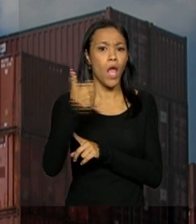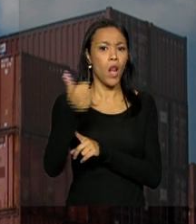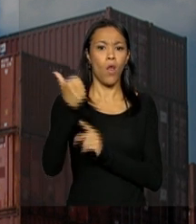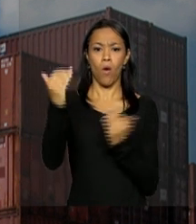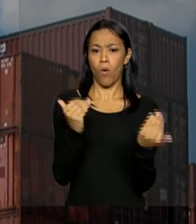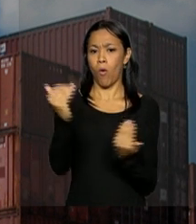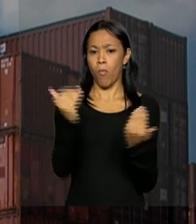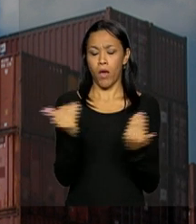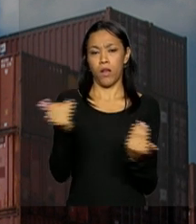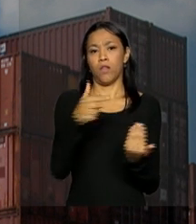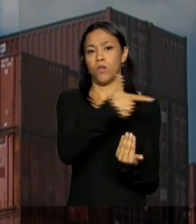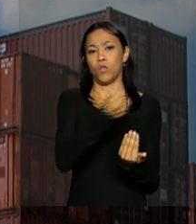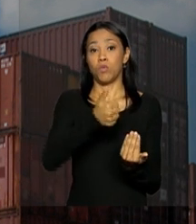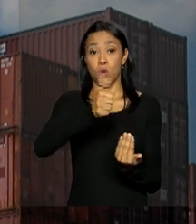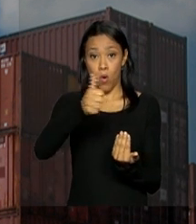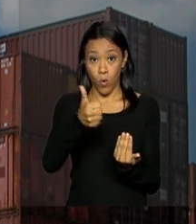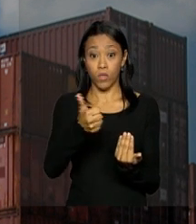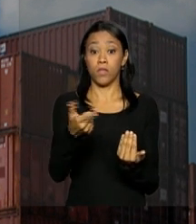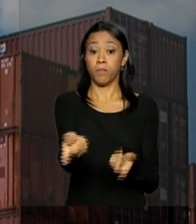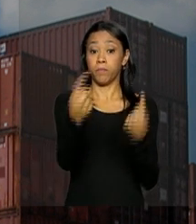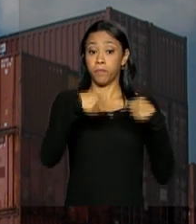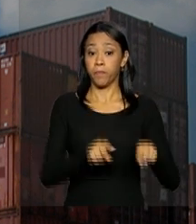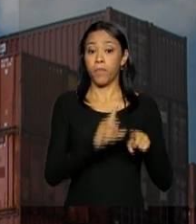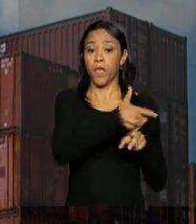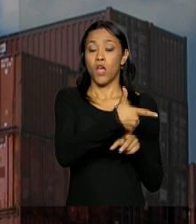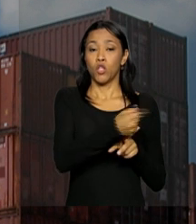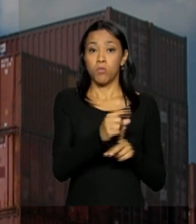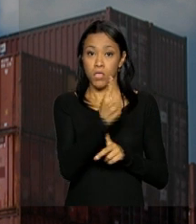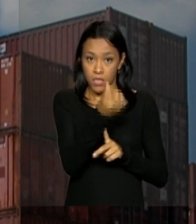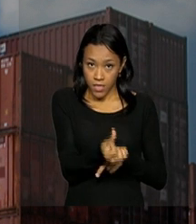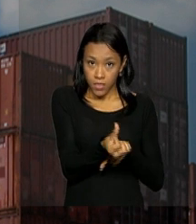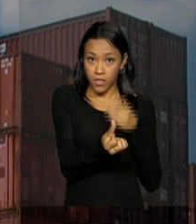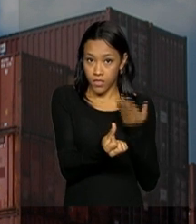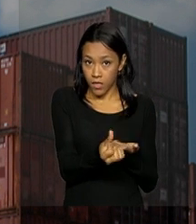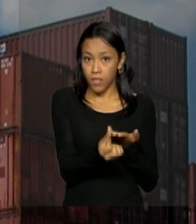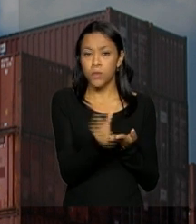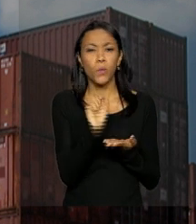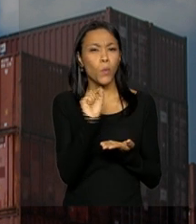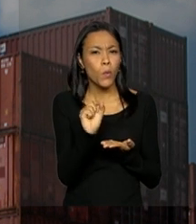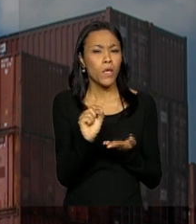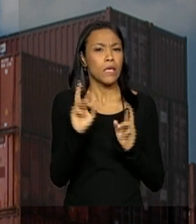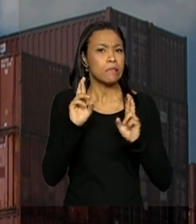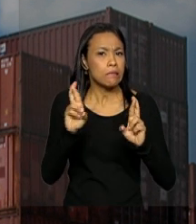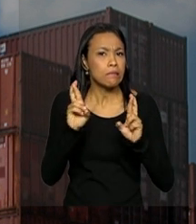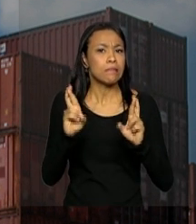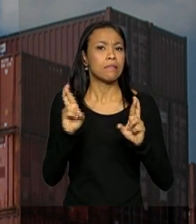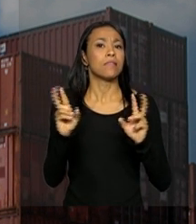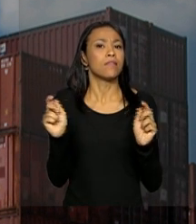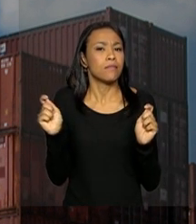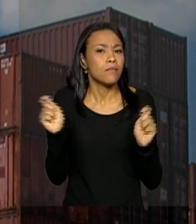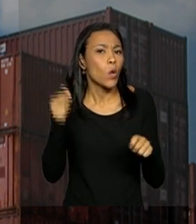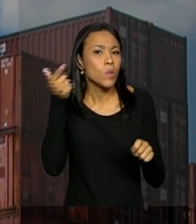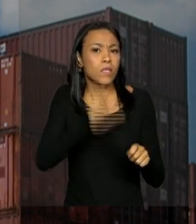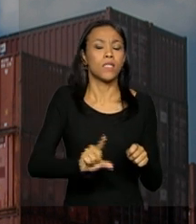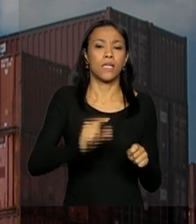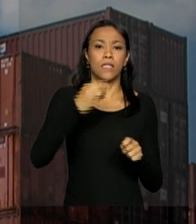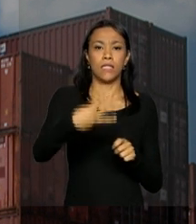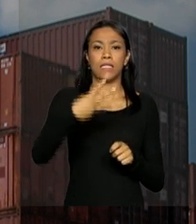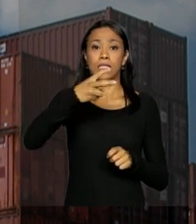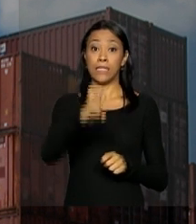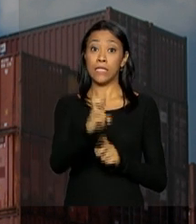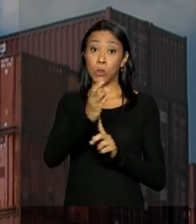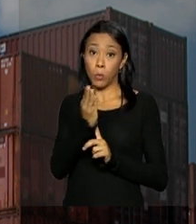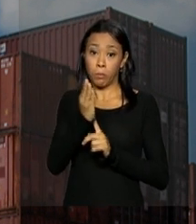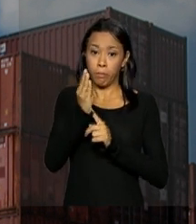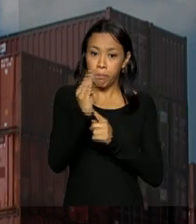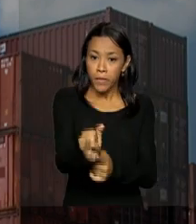desde 2011 para 2016 a expectativa é que o que o saldo positivo chegue a 35